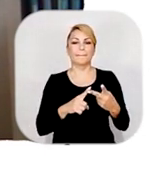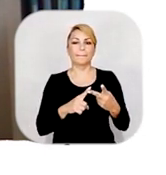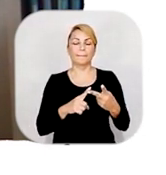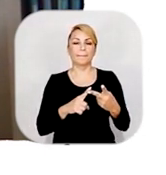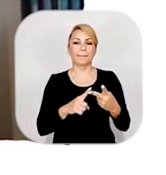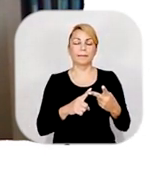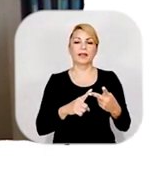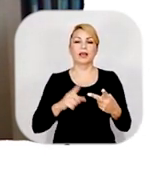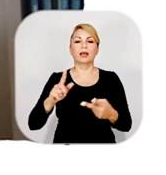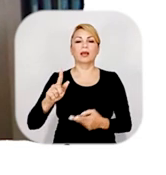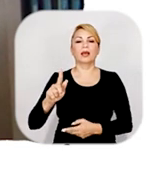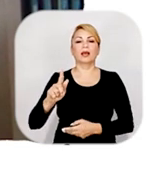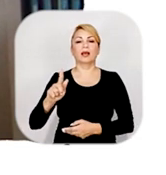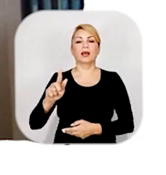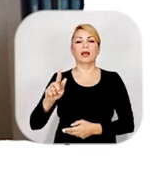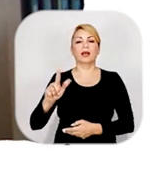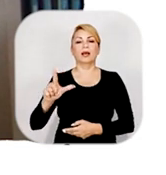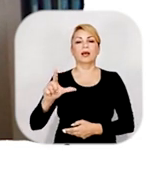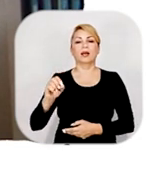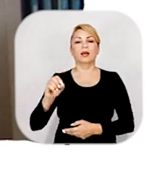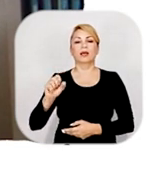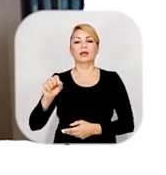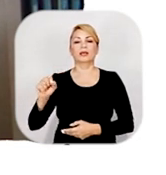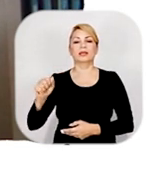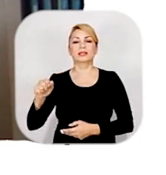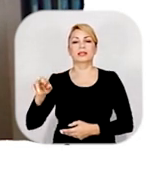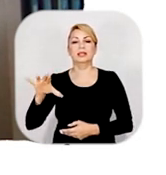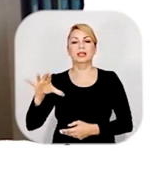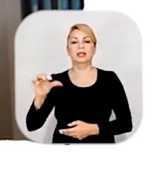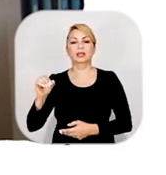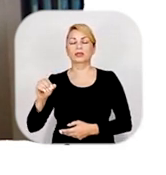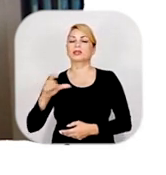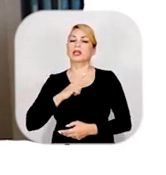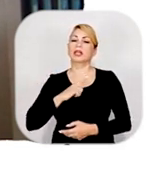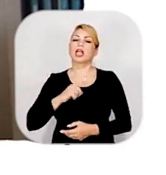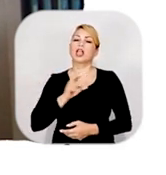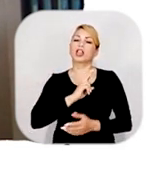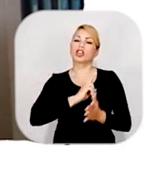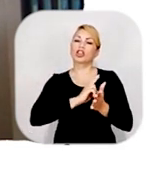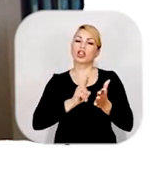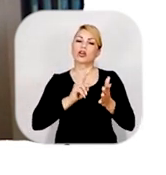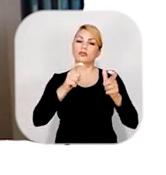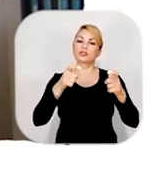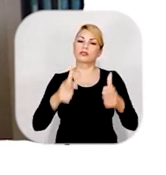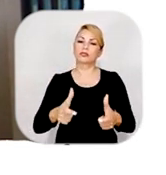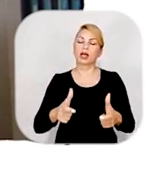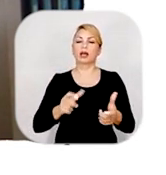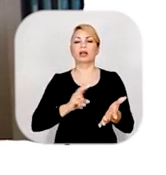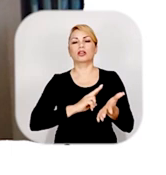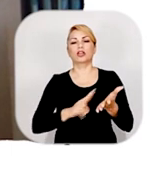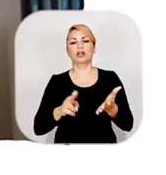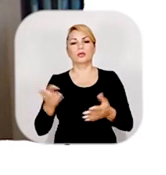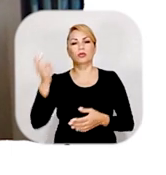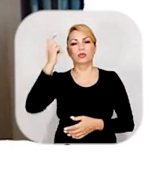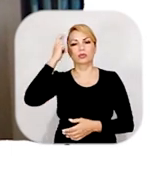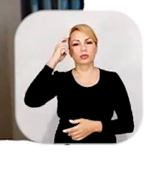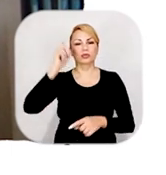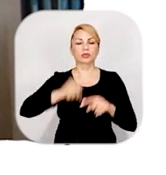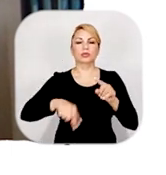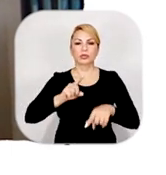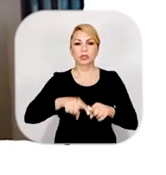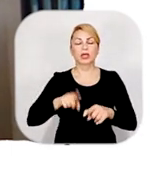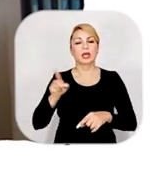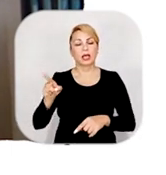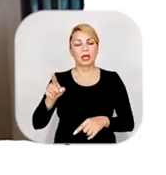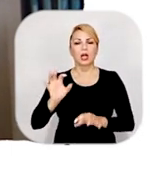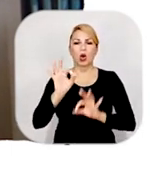esses glossários, né, que tem nomes de lugares, nomes da cultura material, né, que isso aí ele mesmo sistematizou em